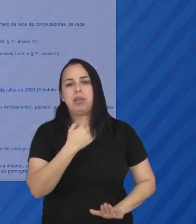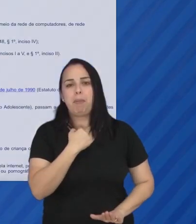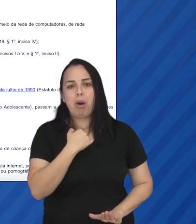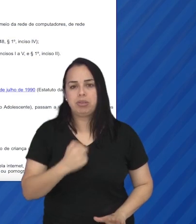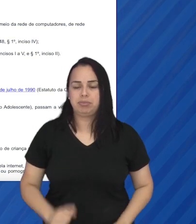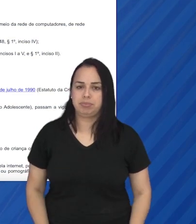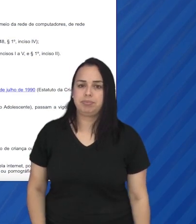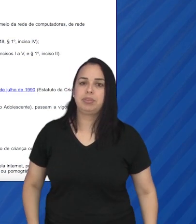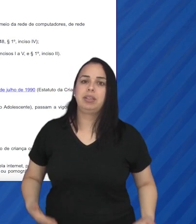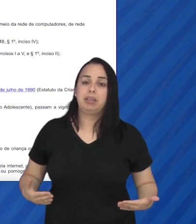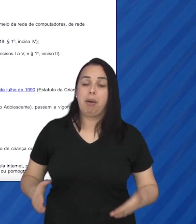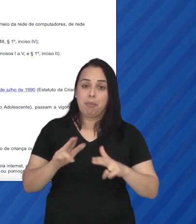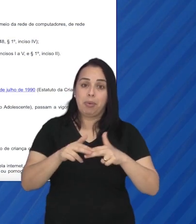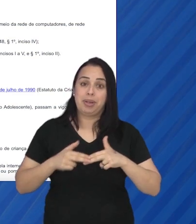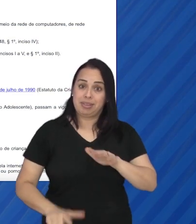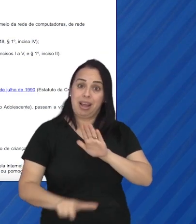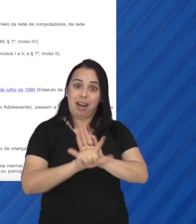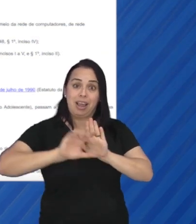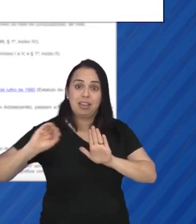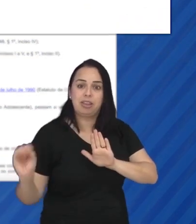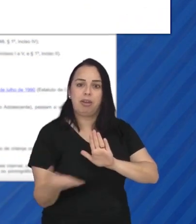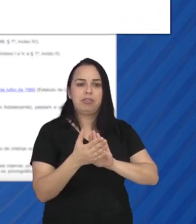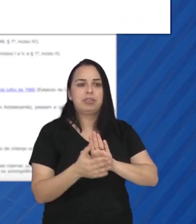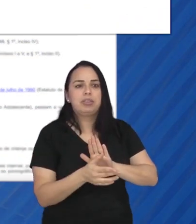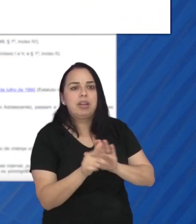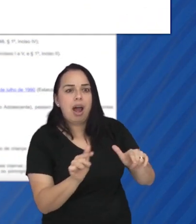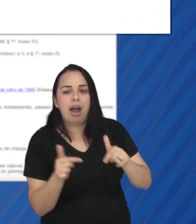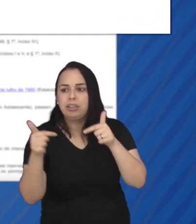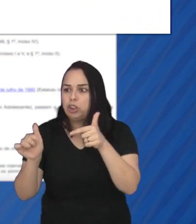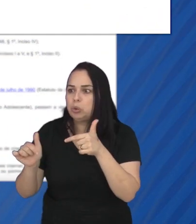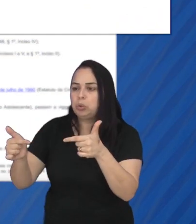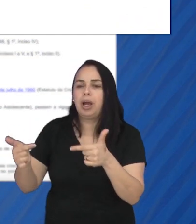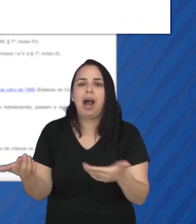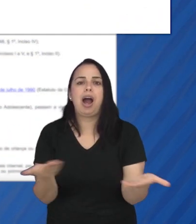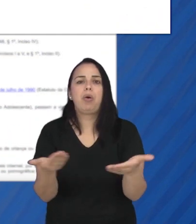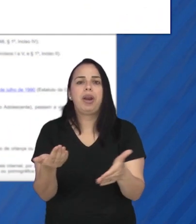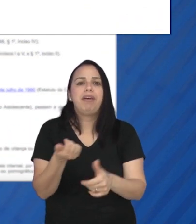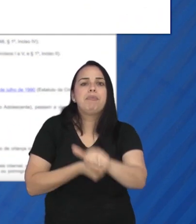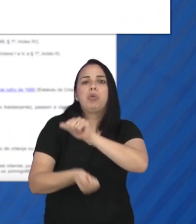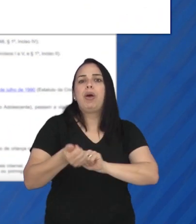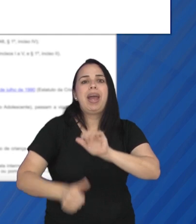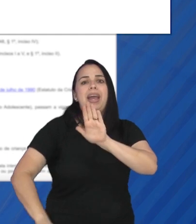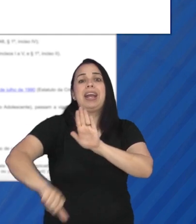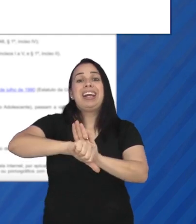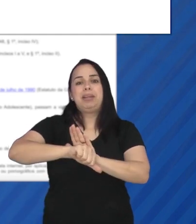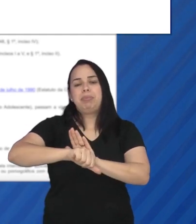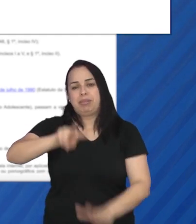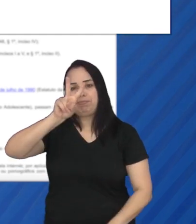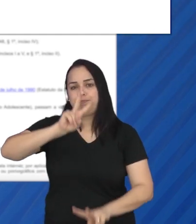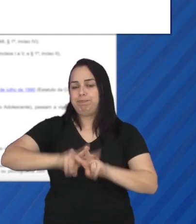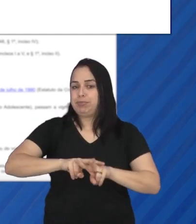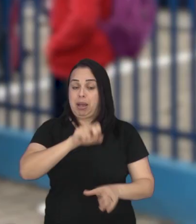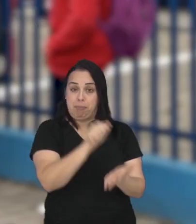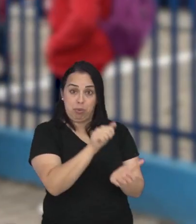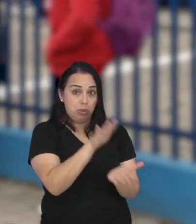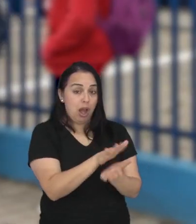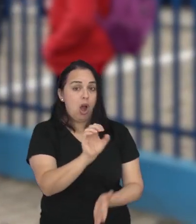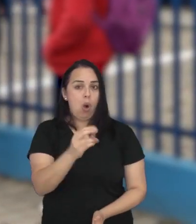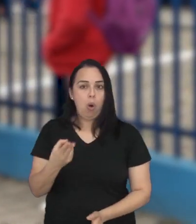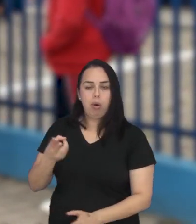e reflexões cristãs e sociais. São cerca de 40 dias de atividades que vão da quarta-feira de cinzas